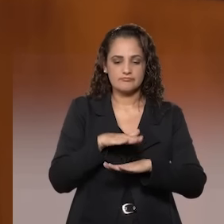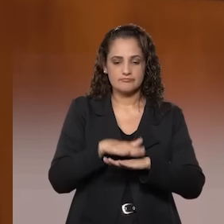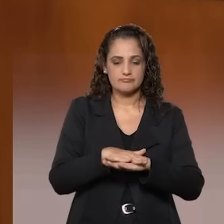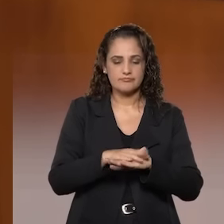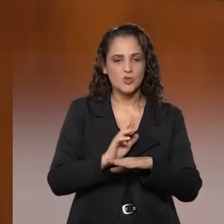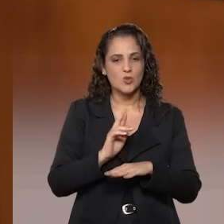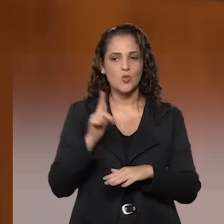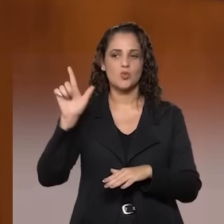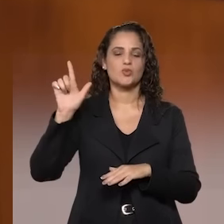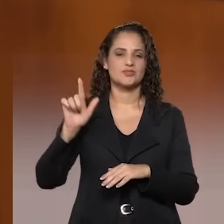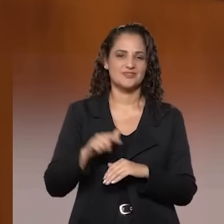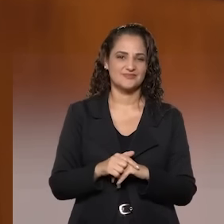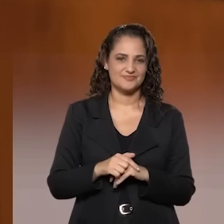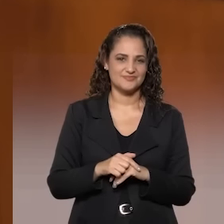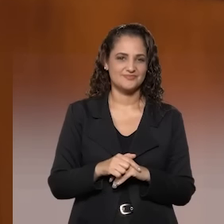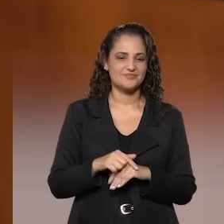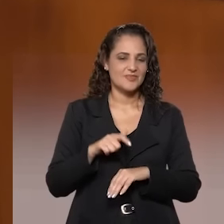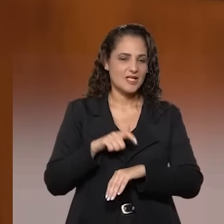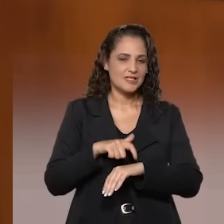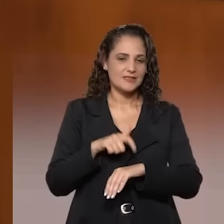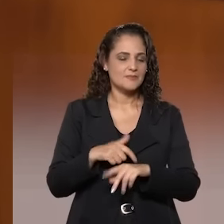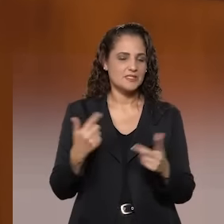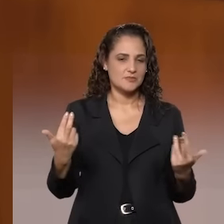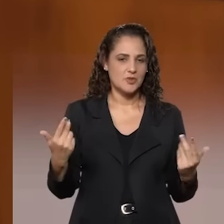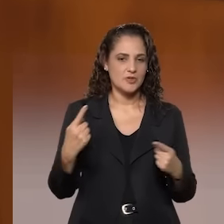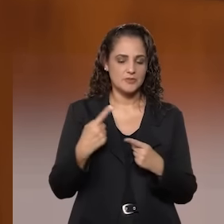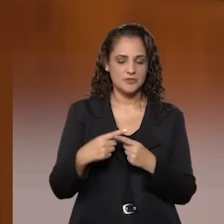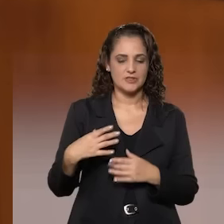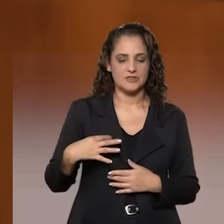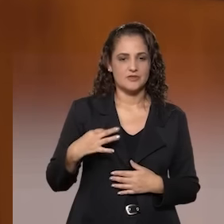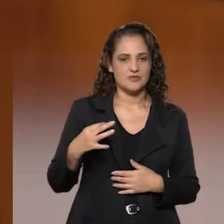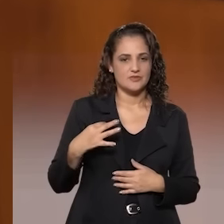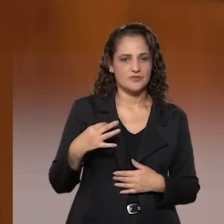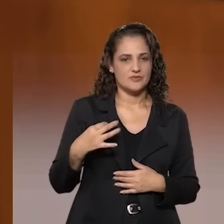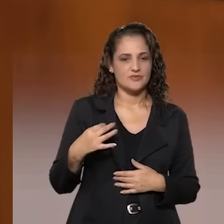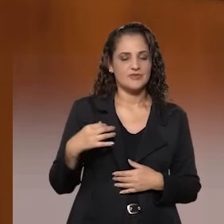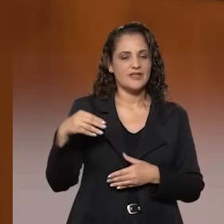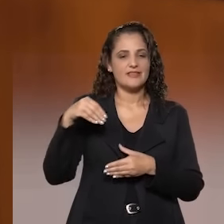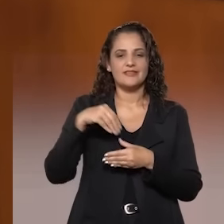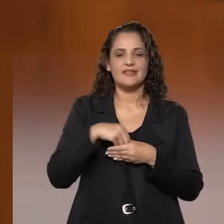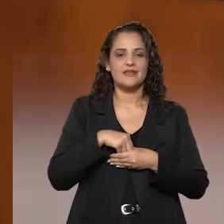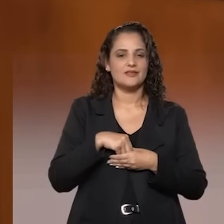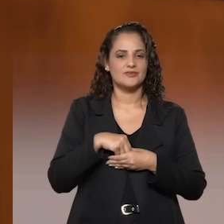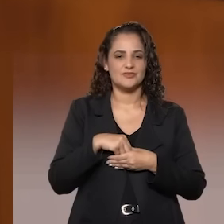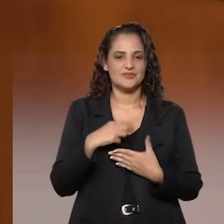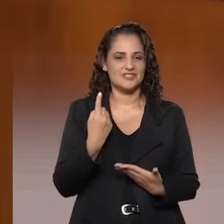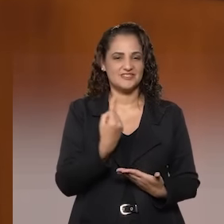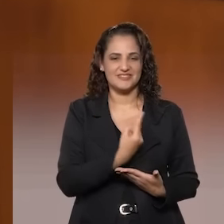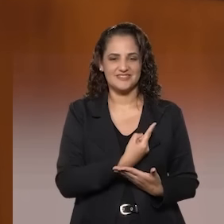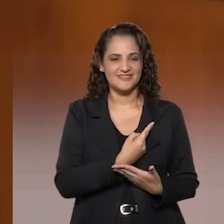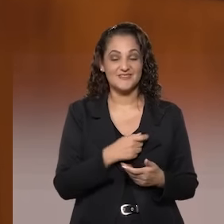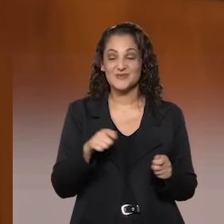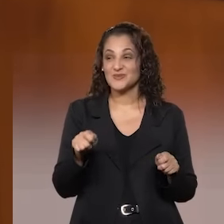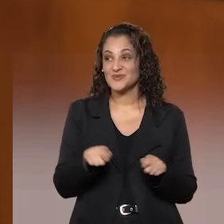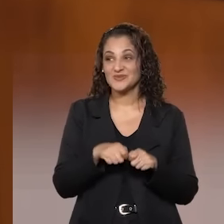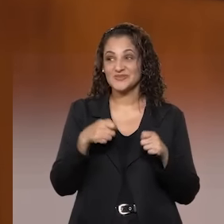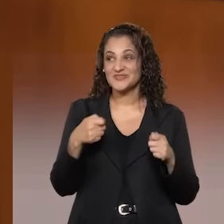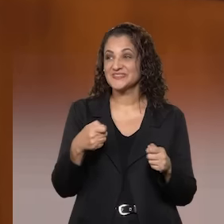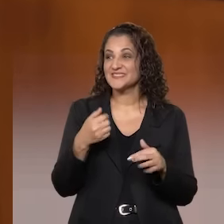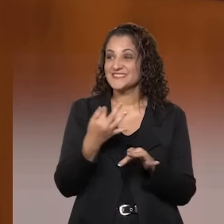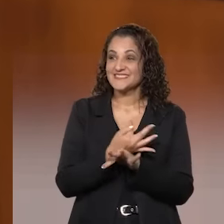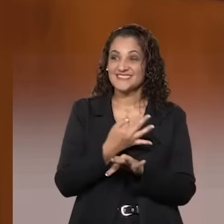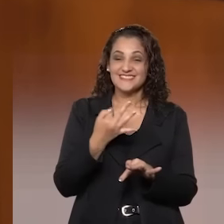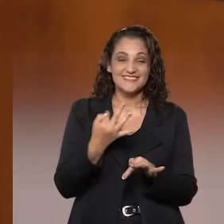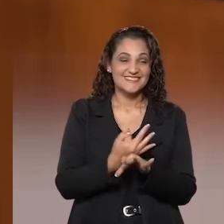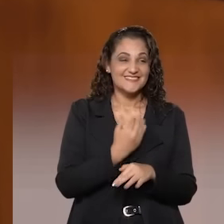dentro de você e você não suporta ele lá dentro te incomodando ele que voluntariado te impele a fazer